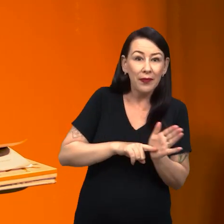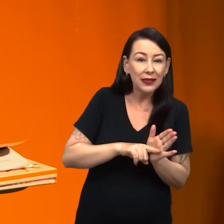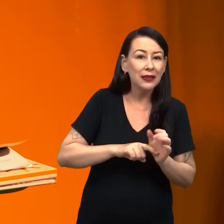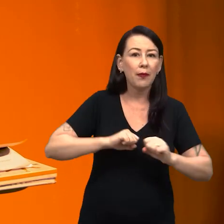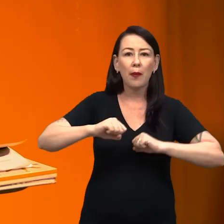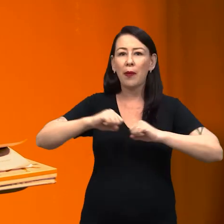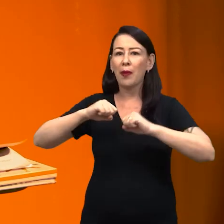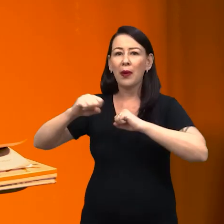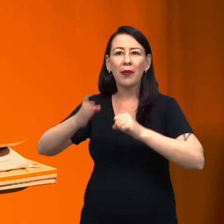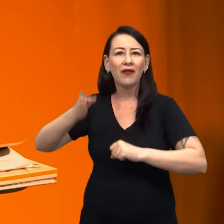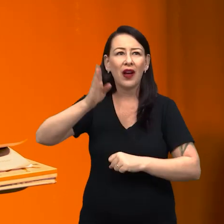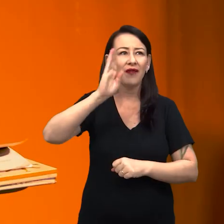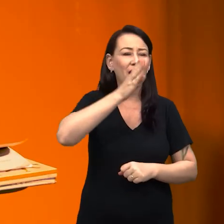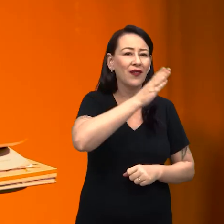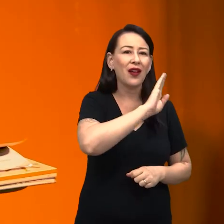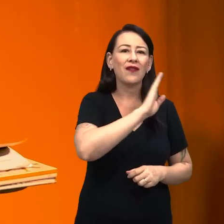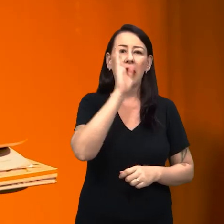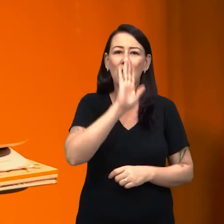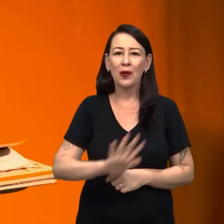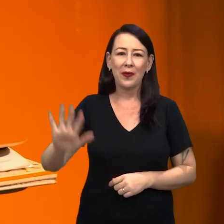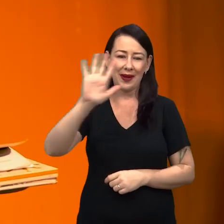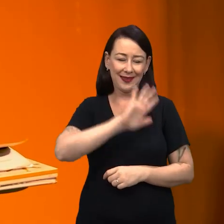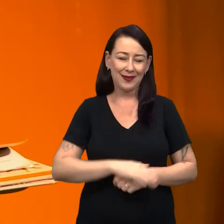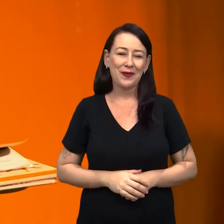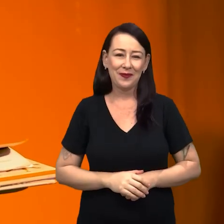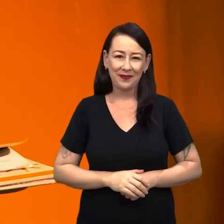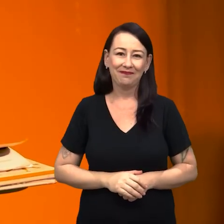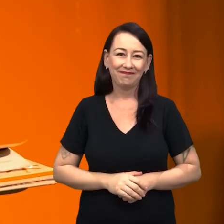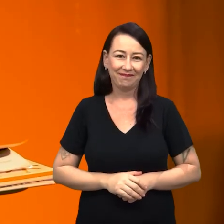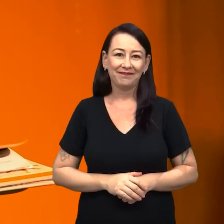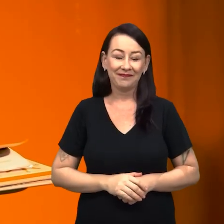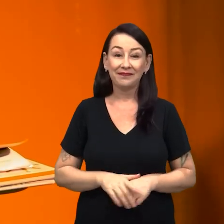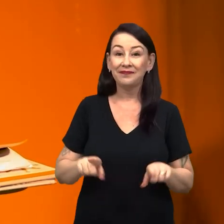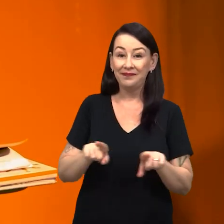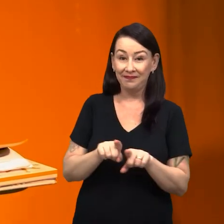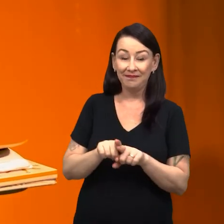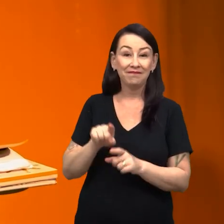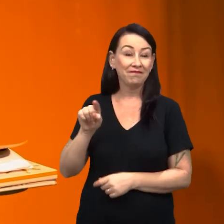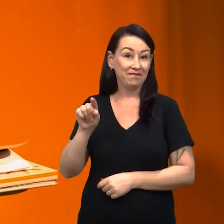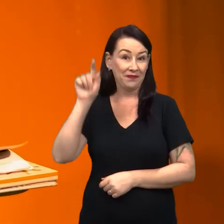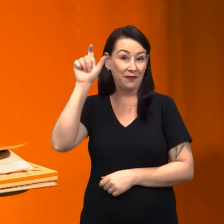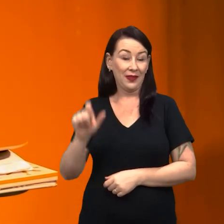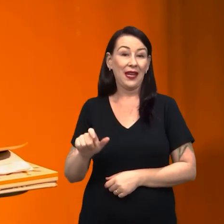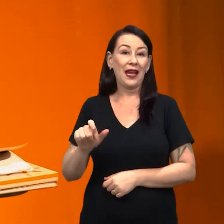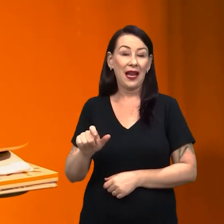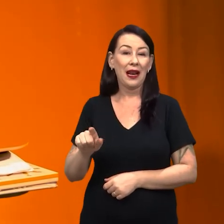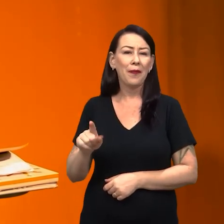tem reverberado muito, né, nas minhas andanças pelo Brasil. Eu